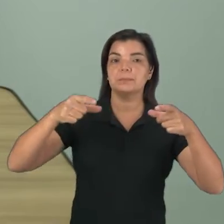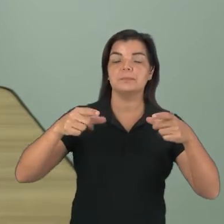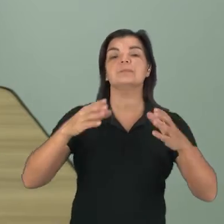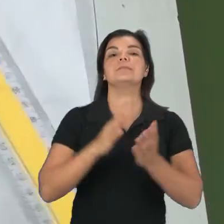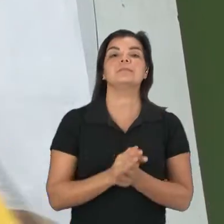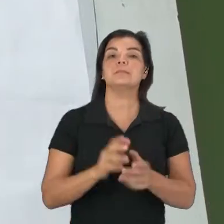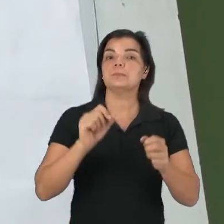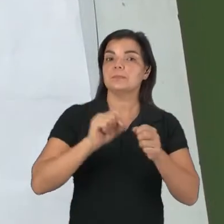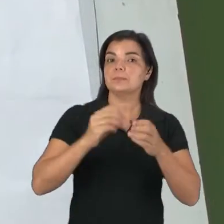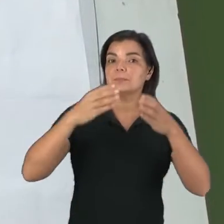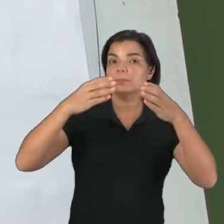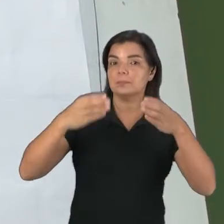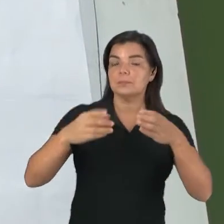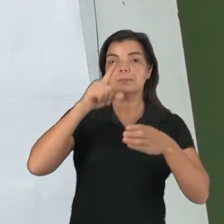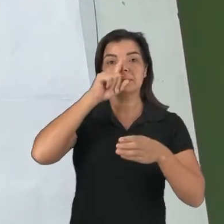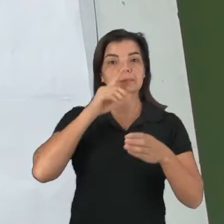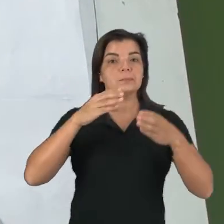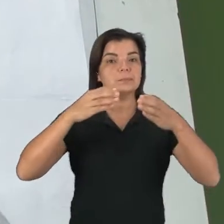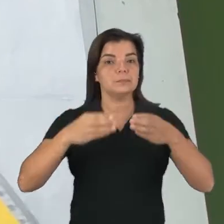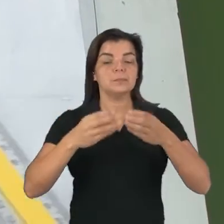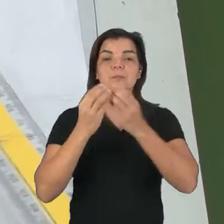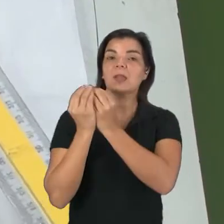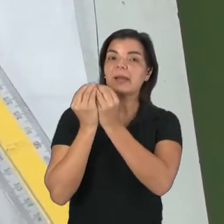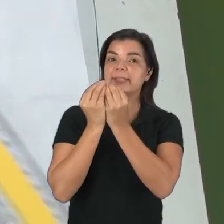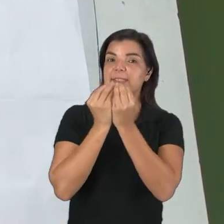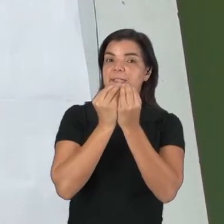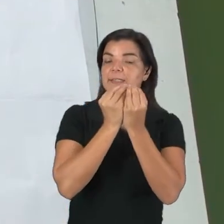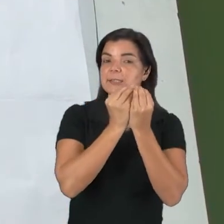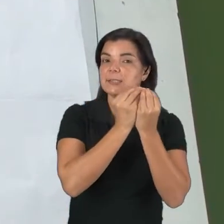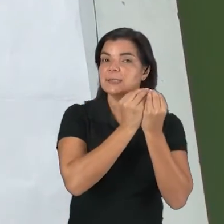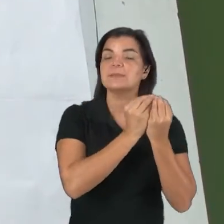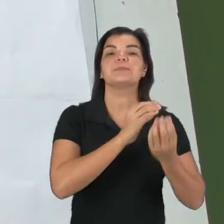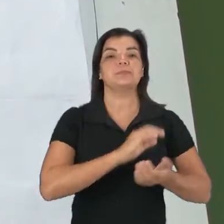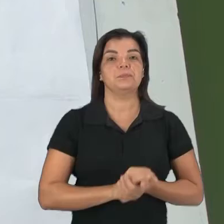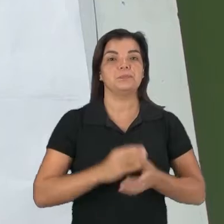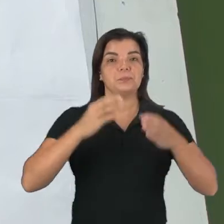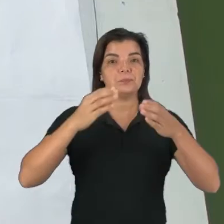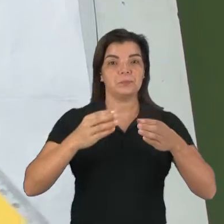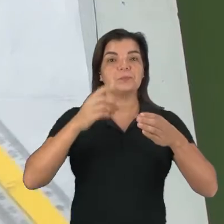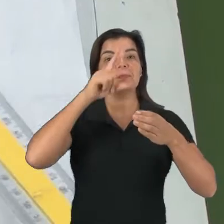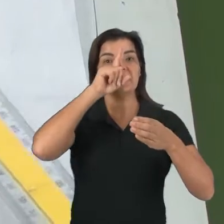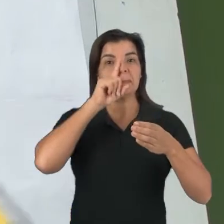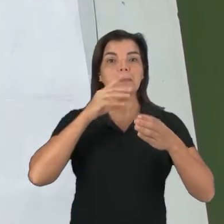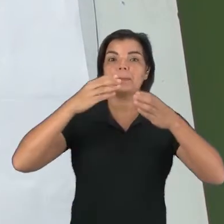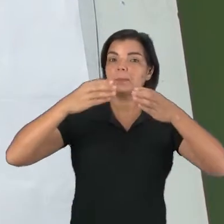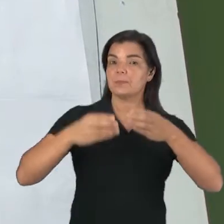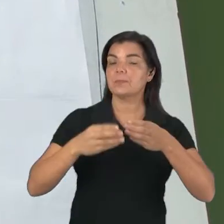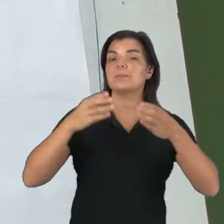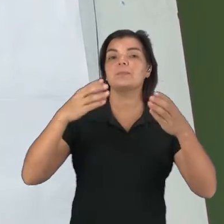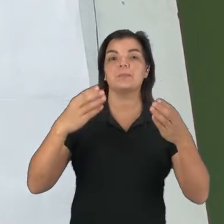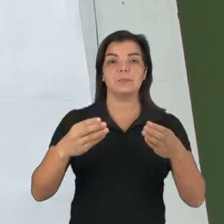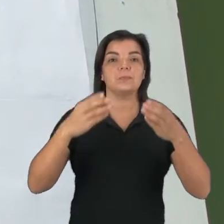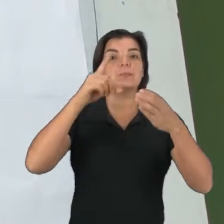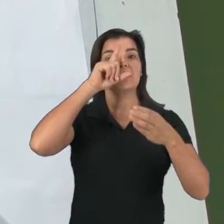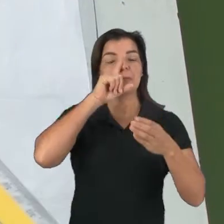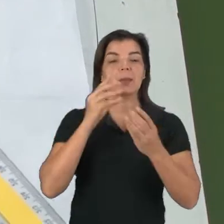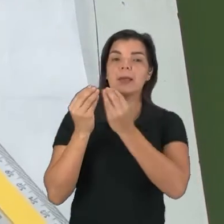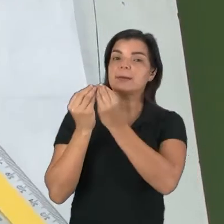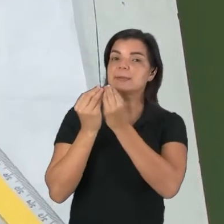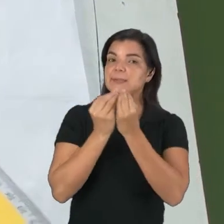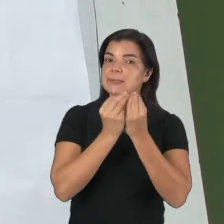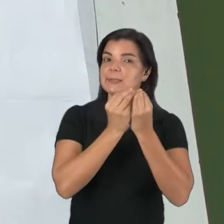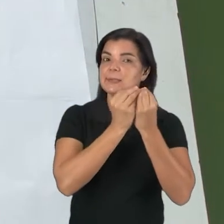abóbora faz melão de melão faz melancia de abóbora faz melão de melão